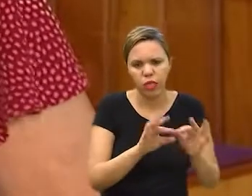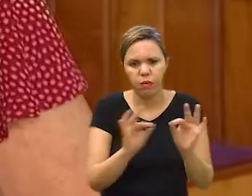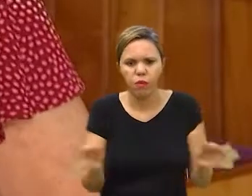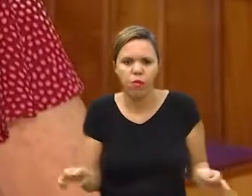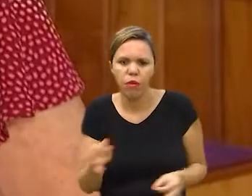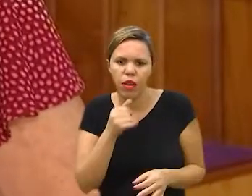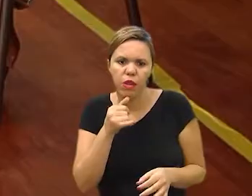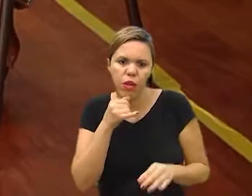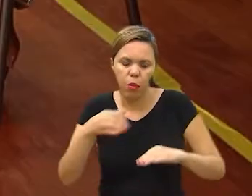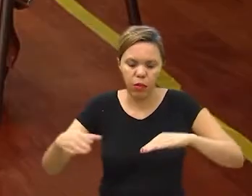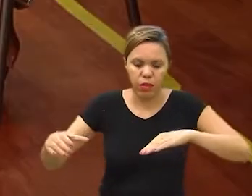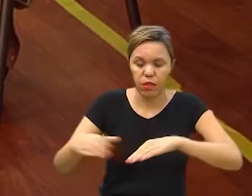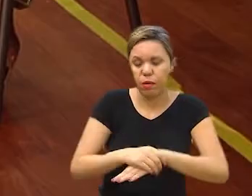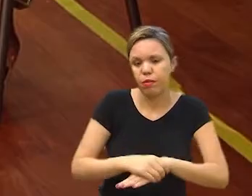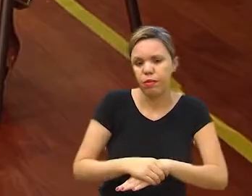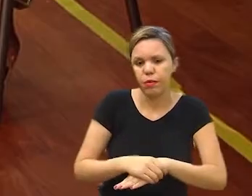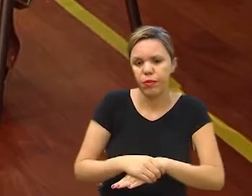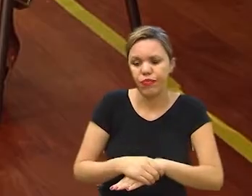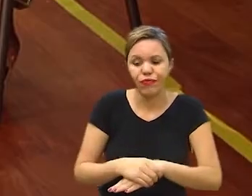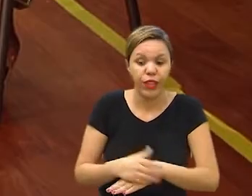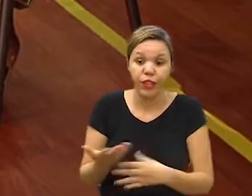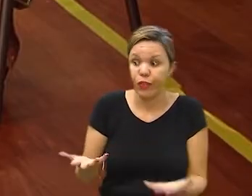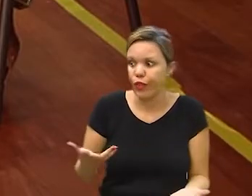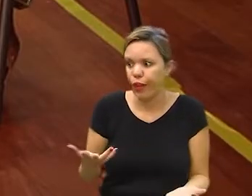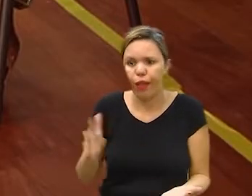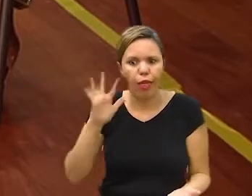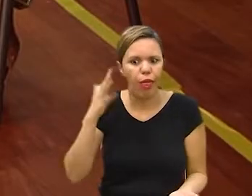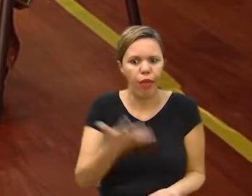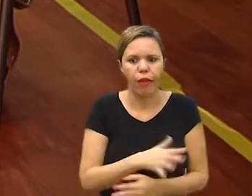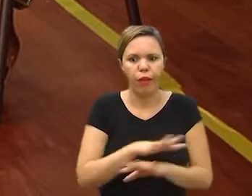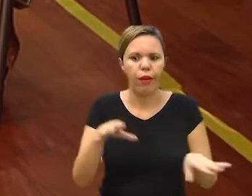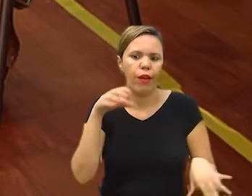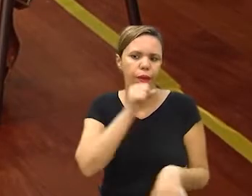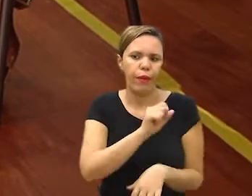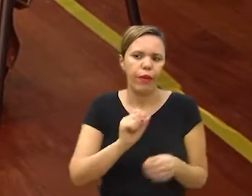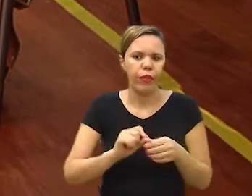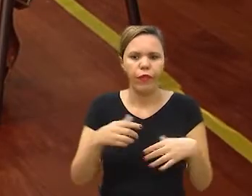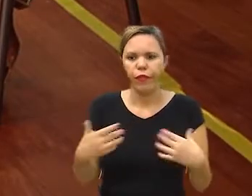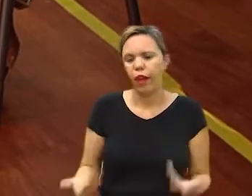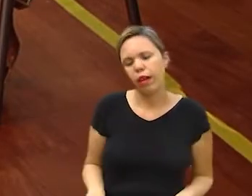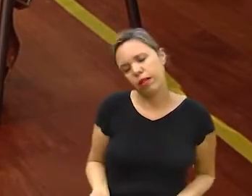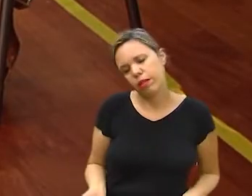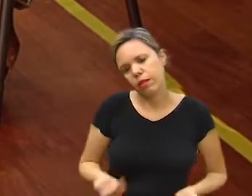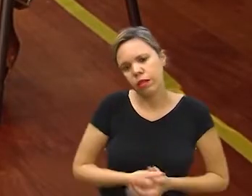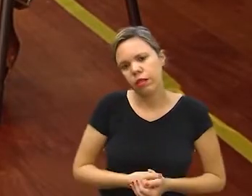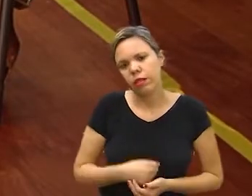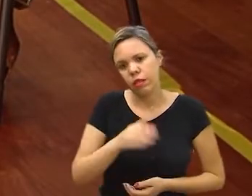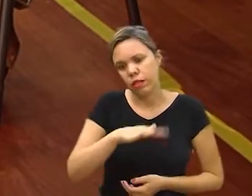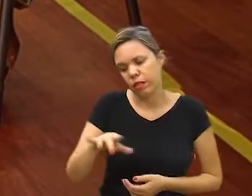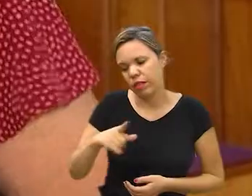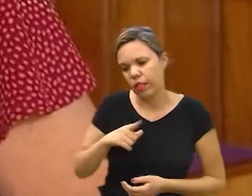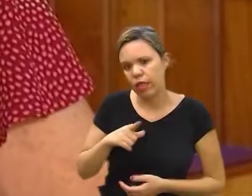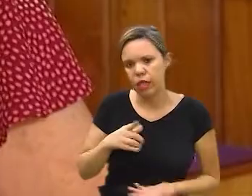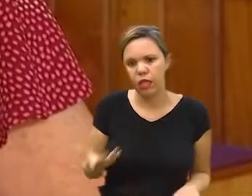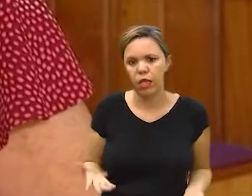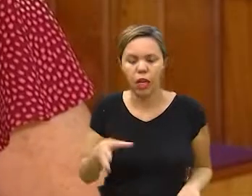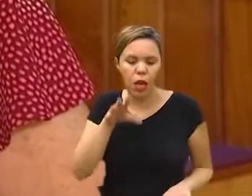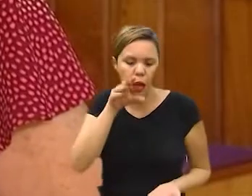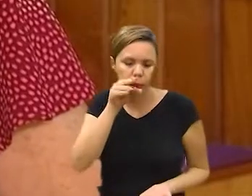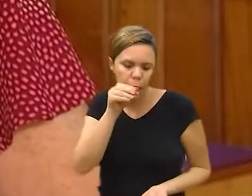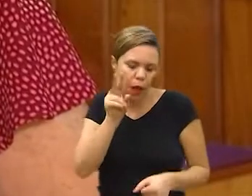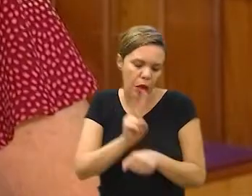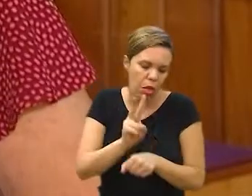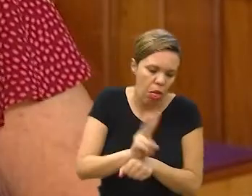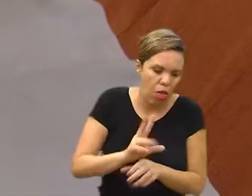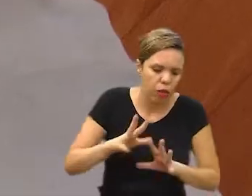exemplo, colocar o sapato. A gente passa na frente e já resolve. Já fala, ó, deixa que eu faço. Mais rápido. Crianças vão ter babás que vão fazer tudo